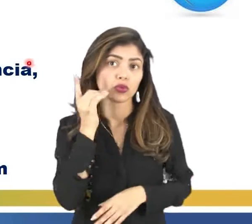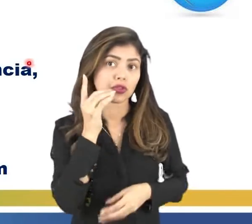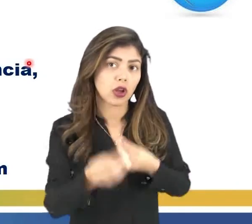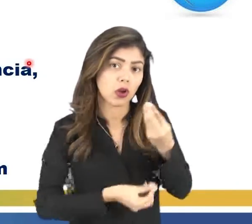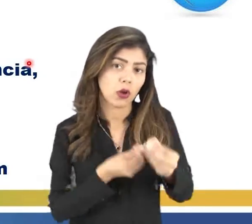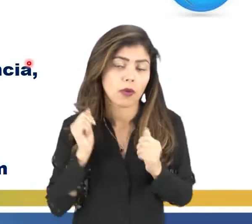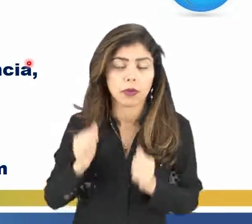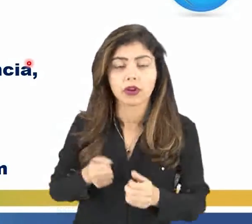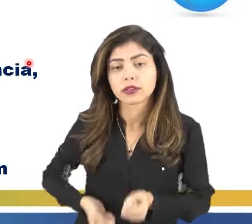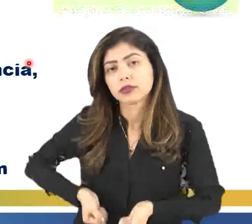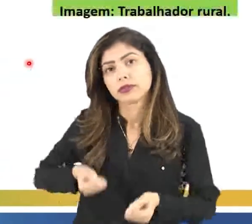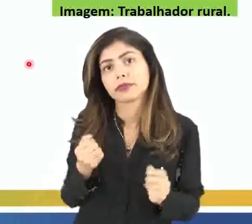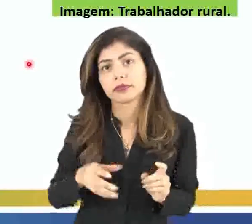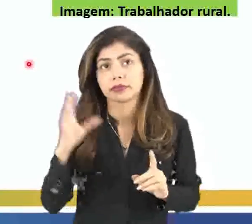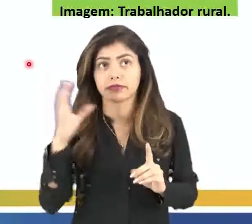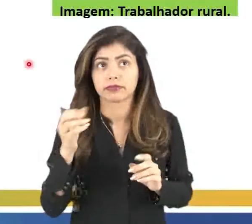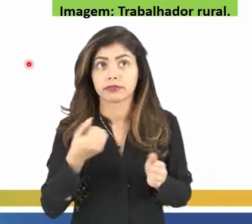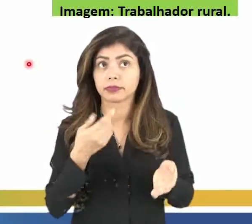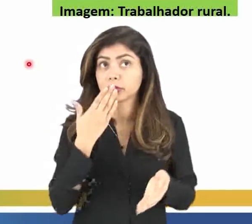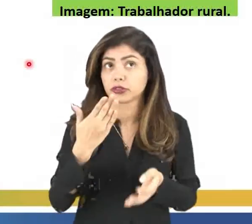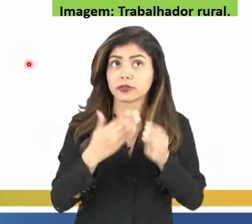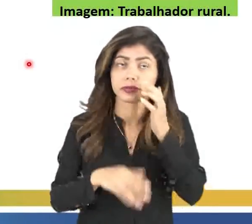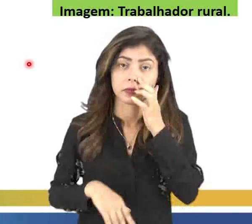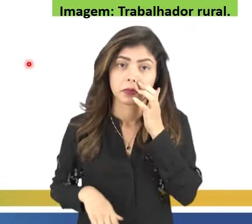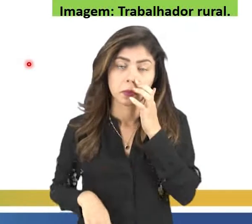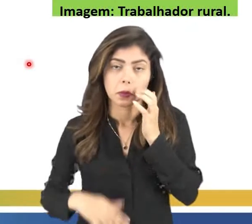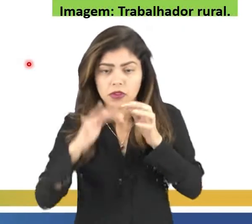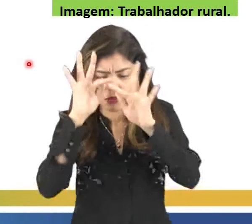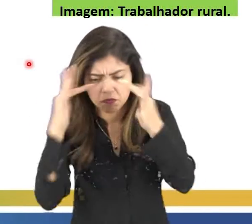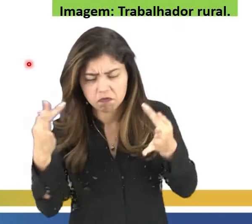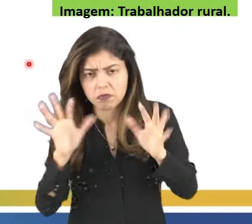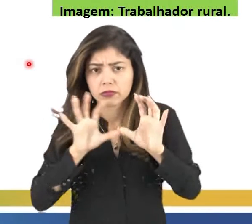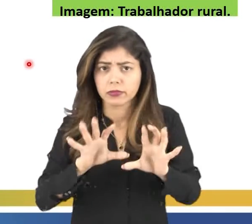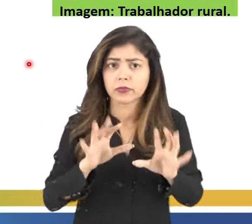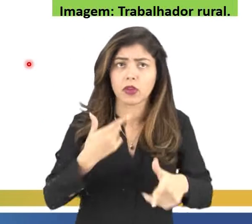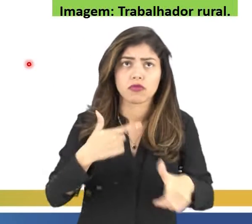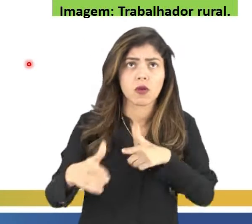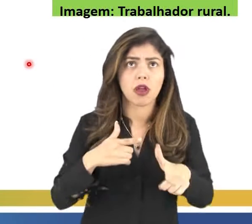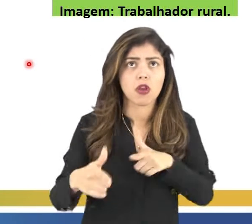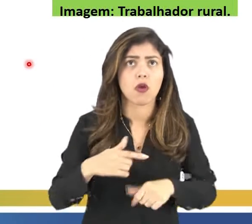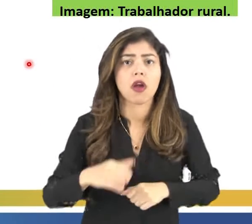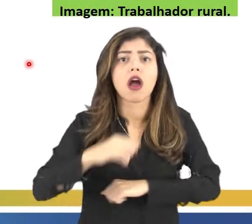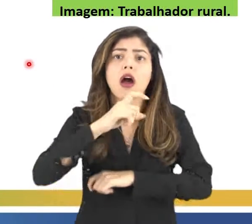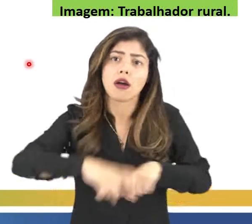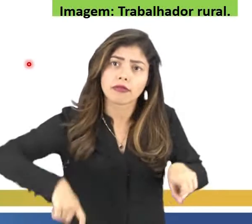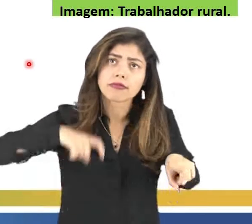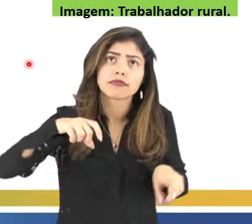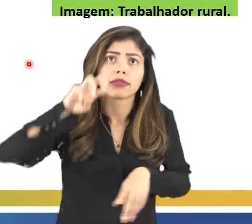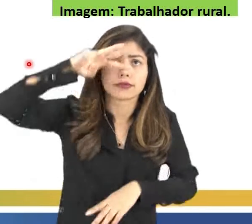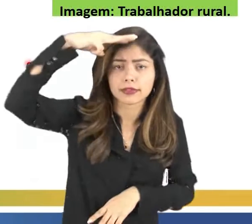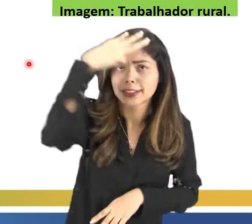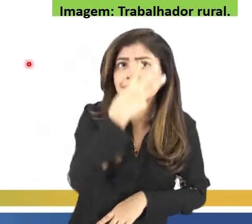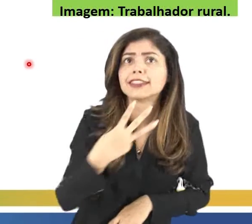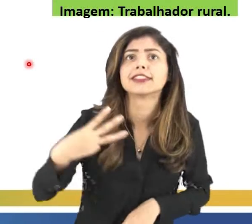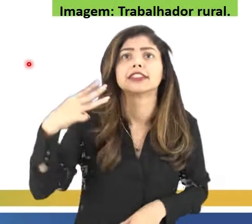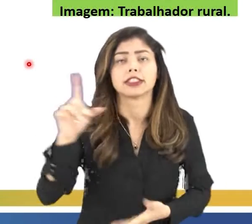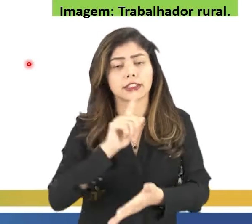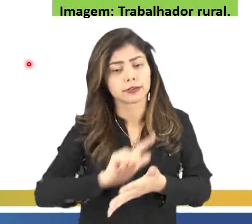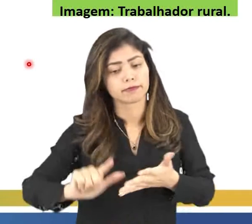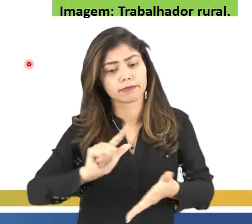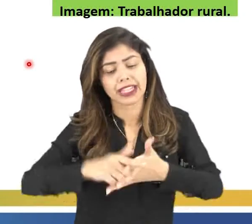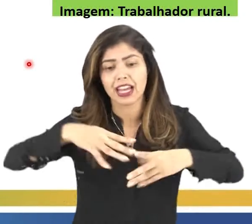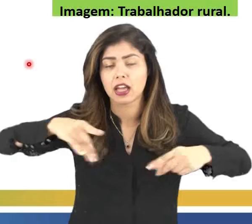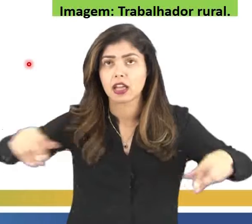como que isso pode ser cobrado? Uma situação simples. Um trabalhador rural gasta 3 horas para